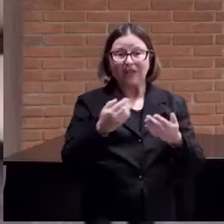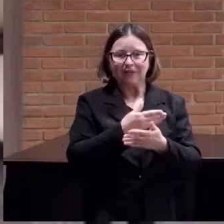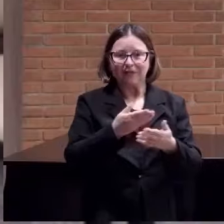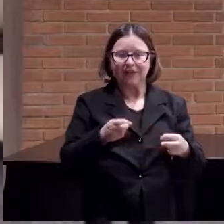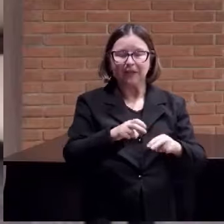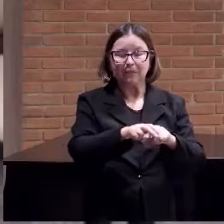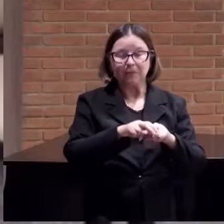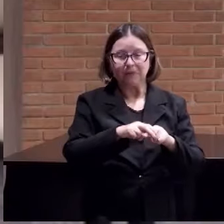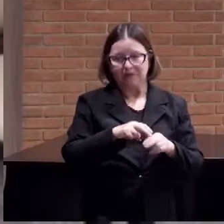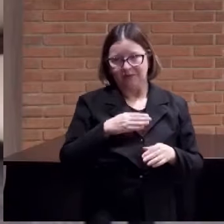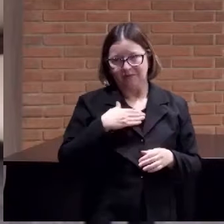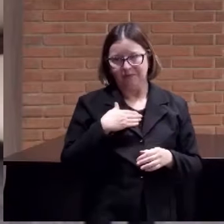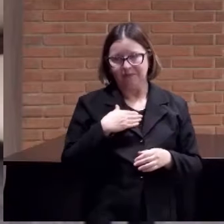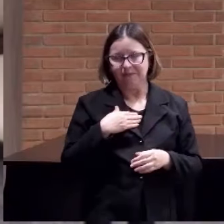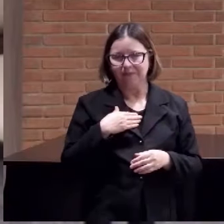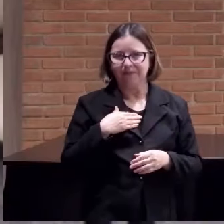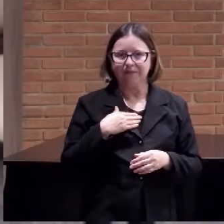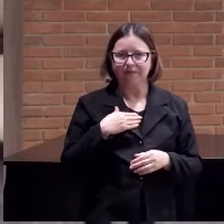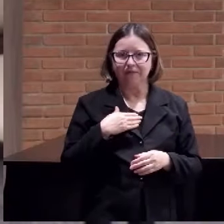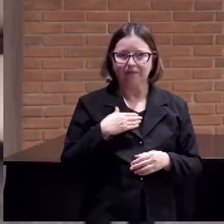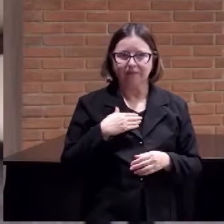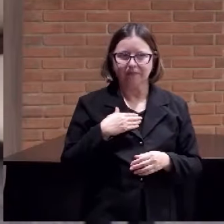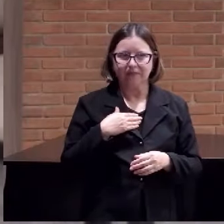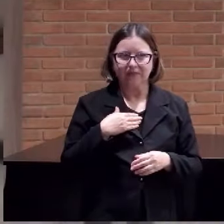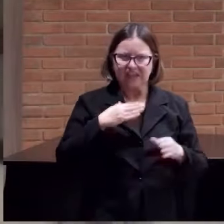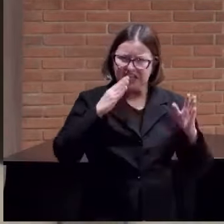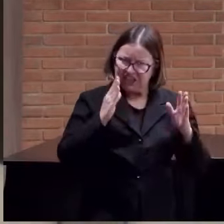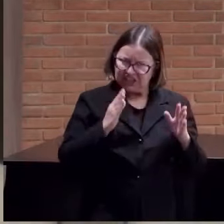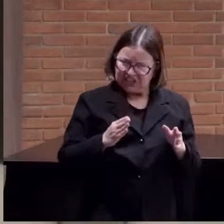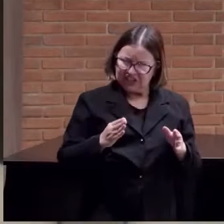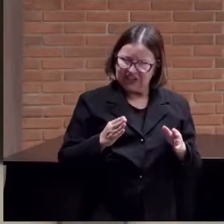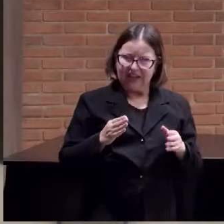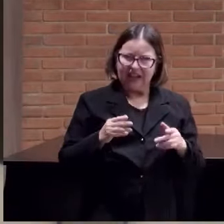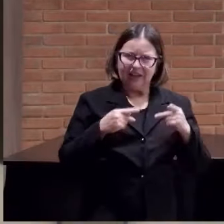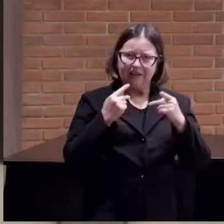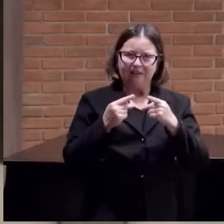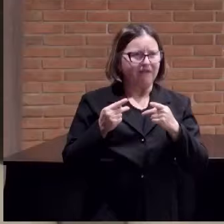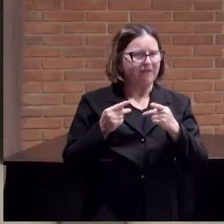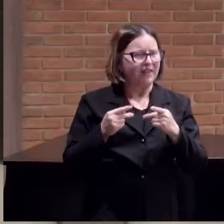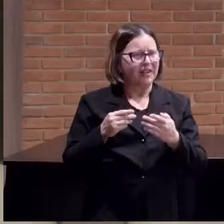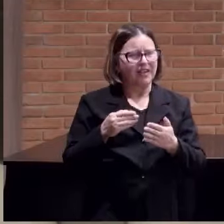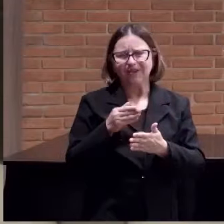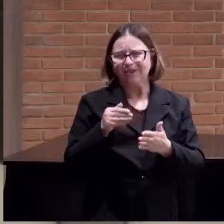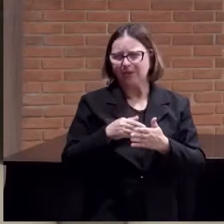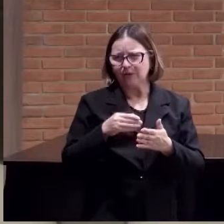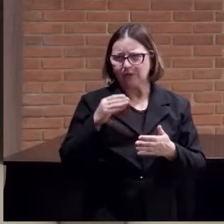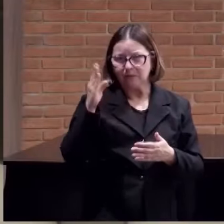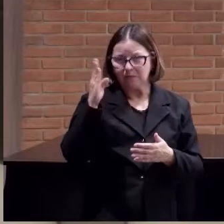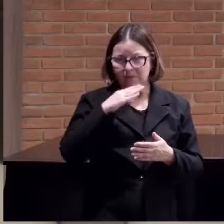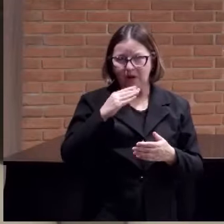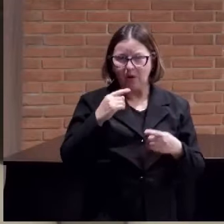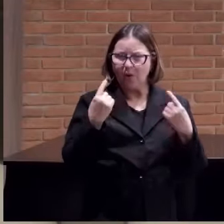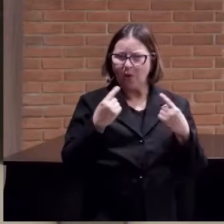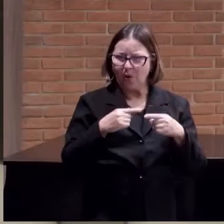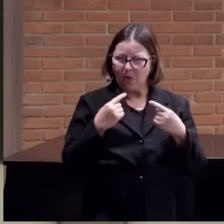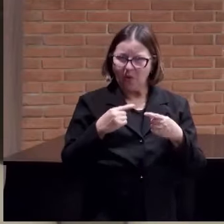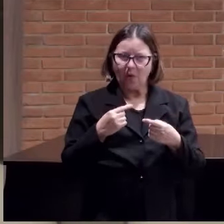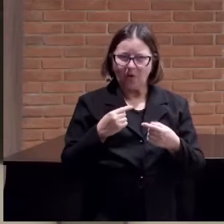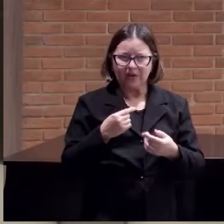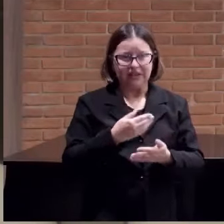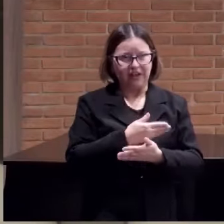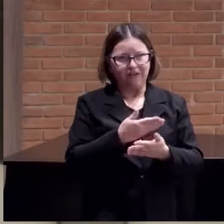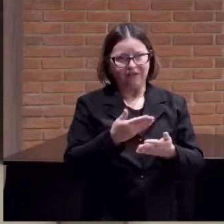disseram todo o mal contra você e contra mim? Será que já me disseram? Por minha